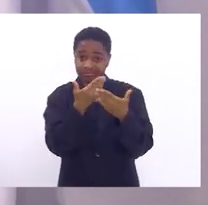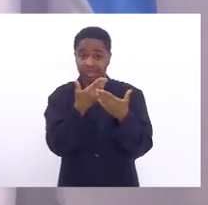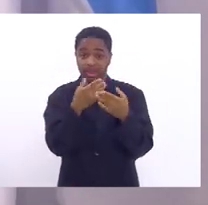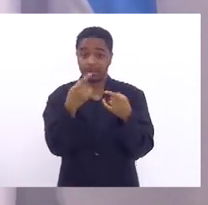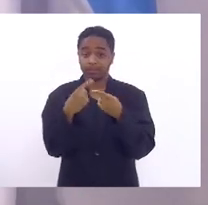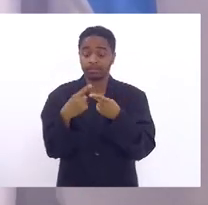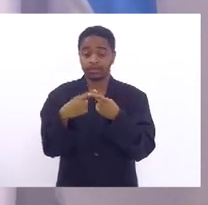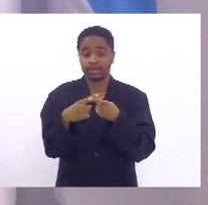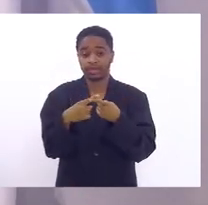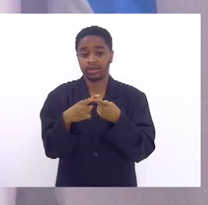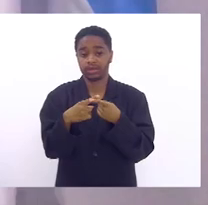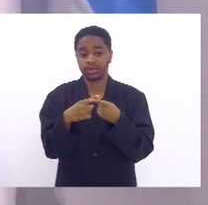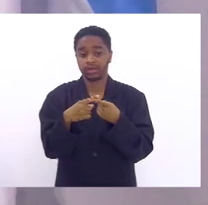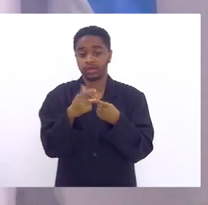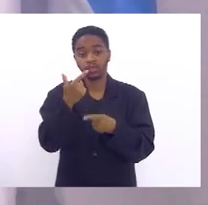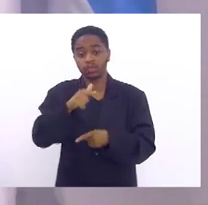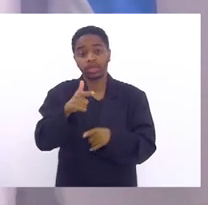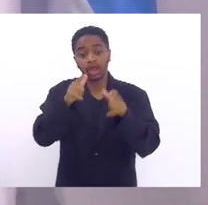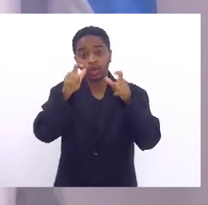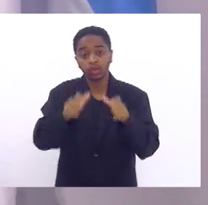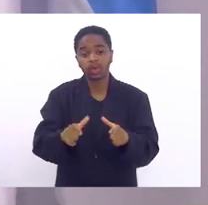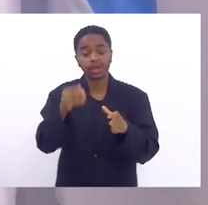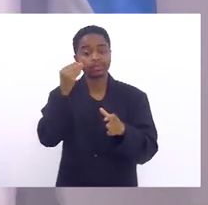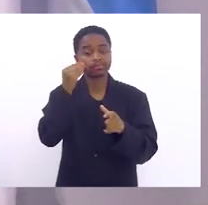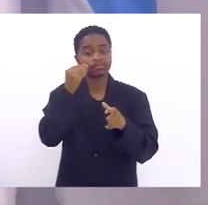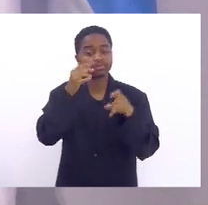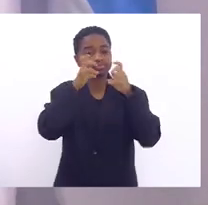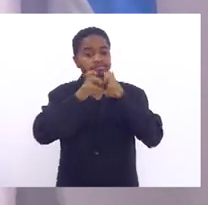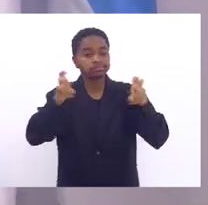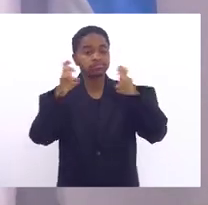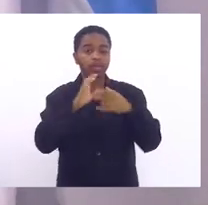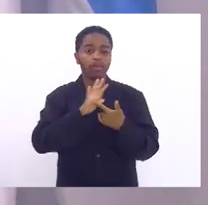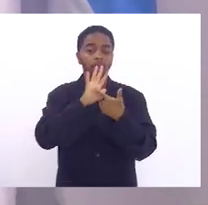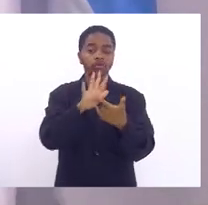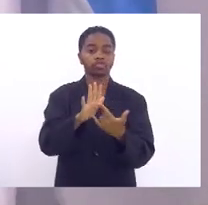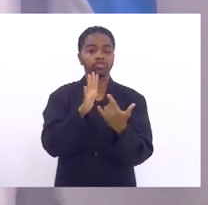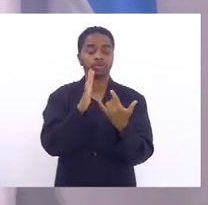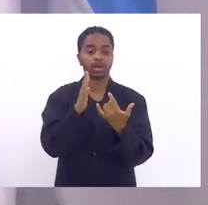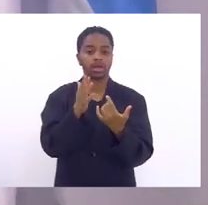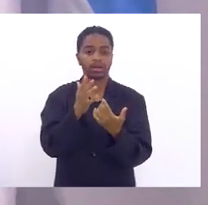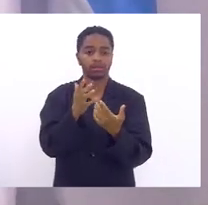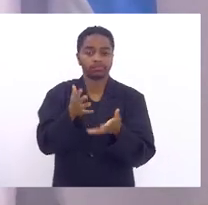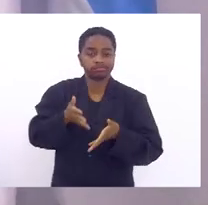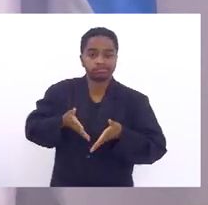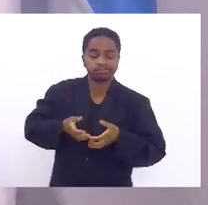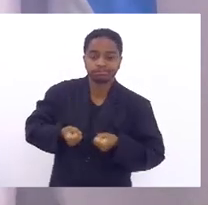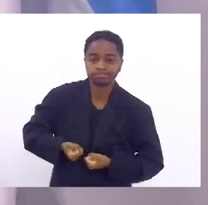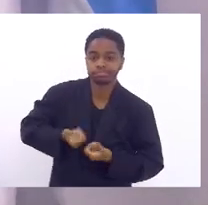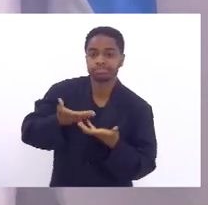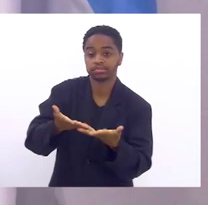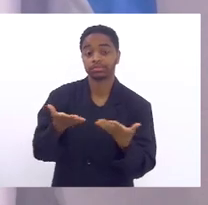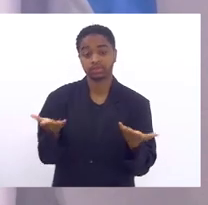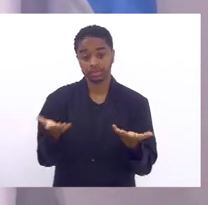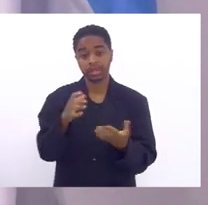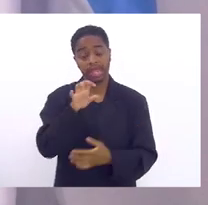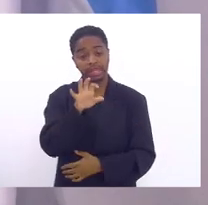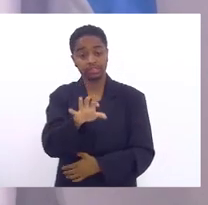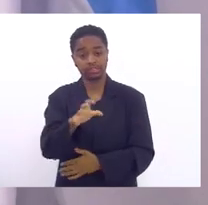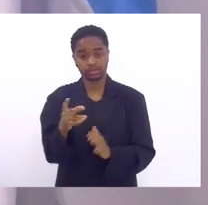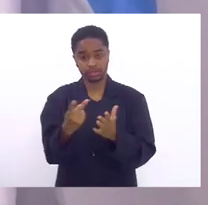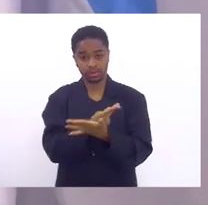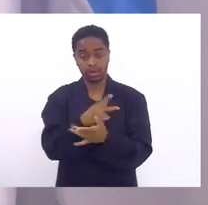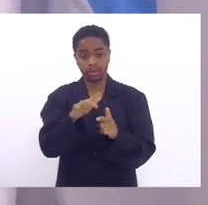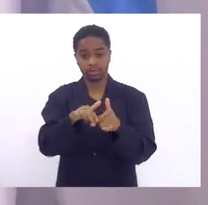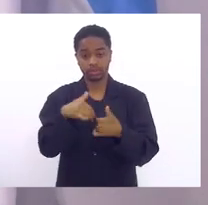dificilmente tem um lugar para ecoar as suas vozes então é esse nível de situação por isso isso que é muito importante